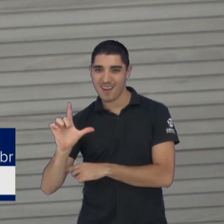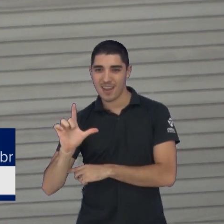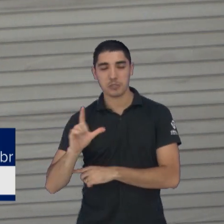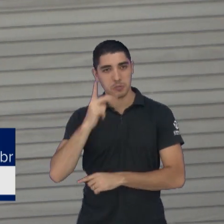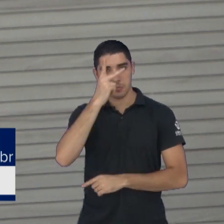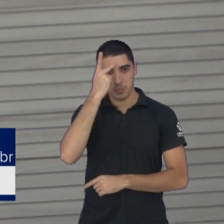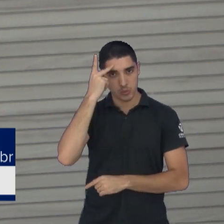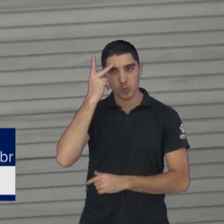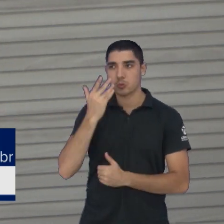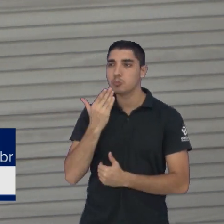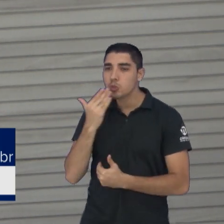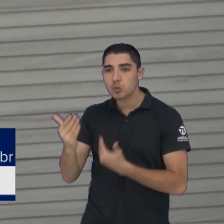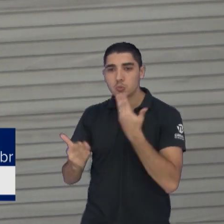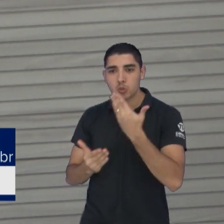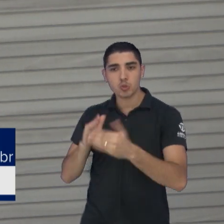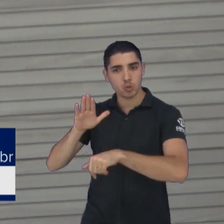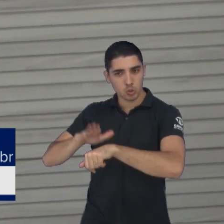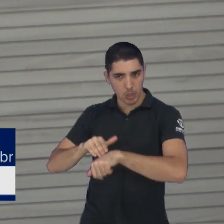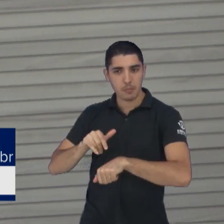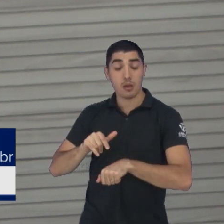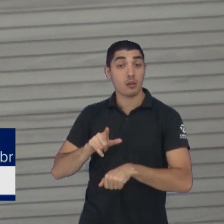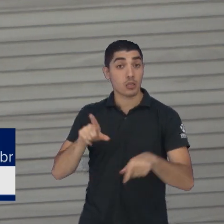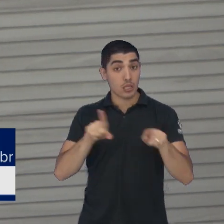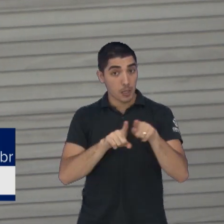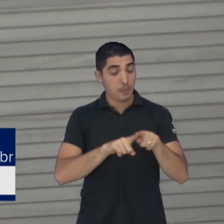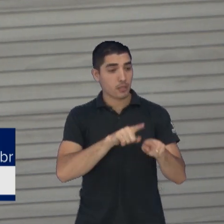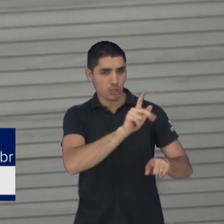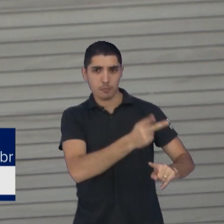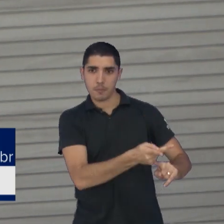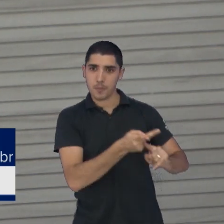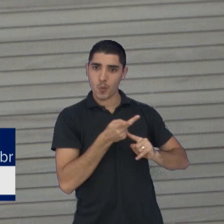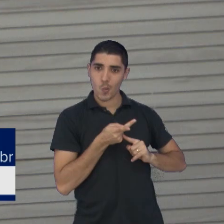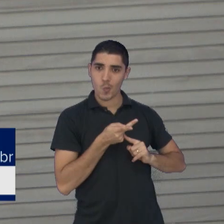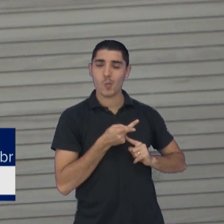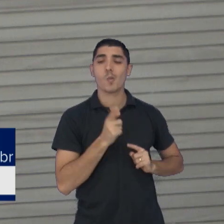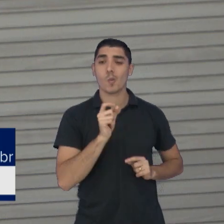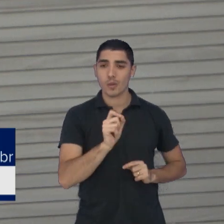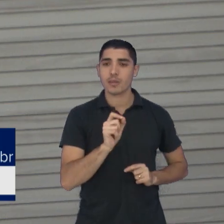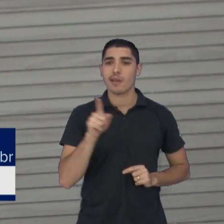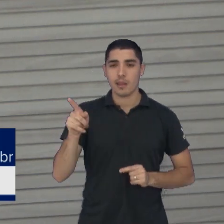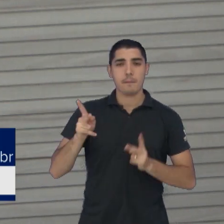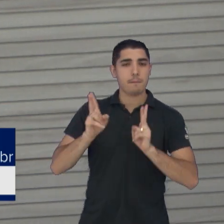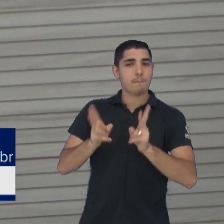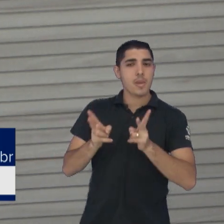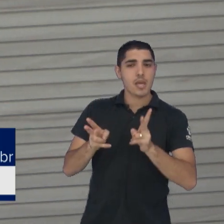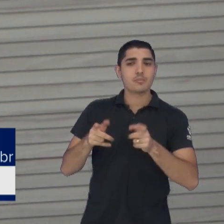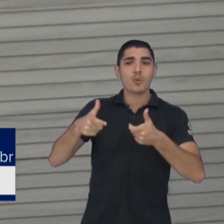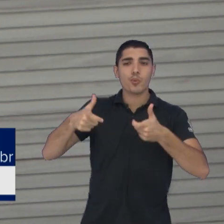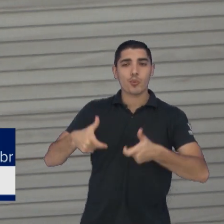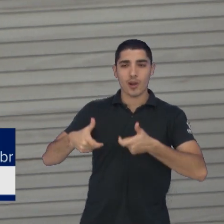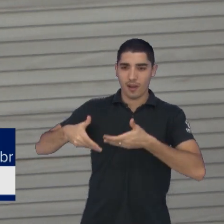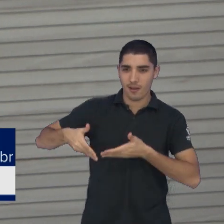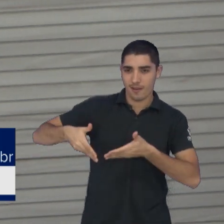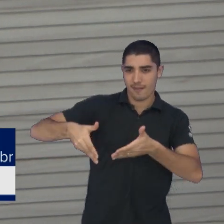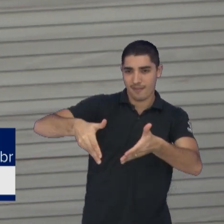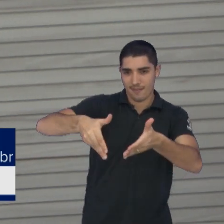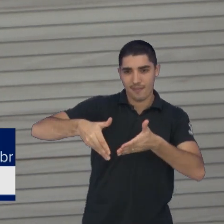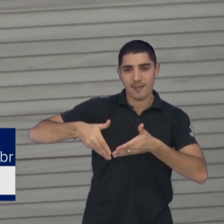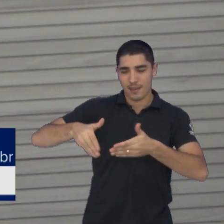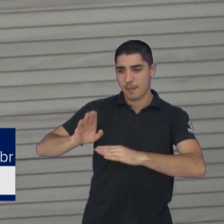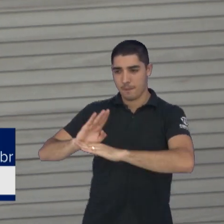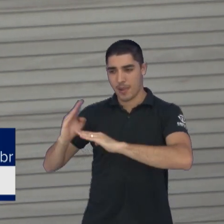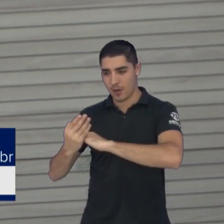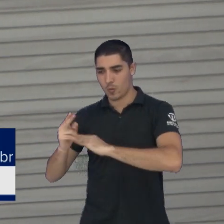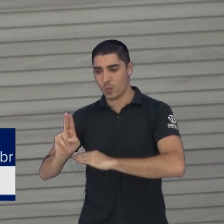gente compreende. A população nos procurou também sobre a mesma situação, sobre a viela lá, que faz a ligação entre o bairro do